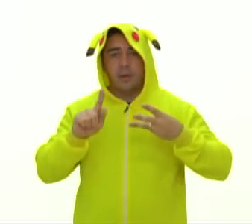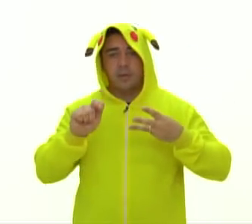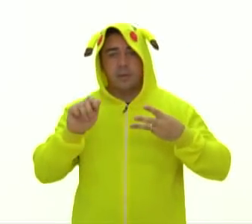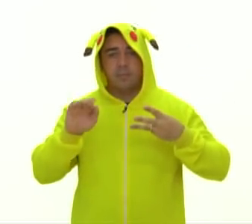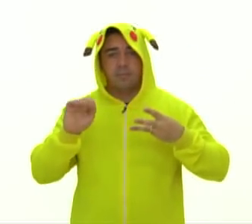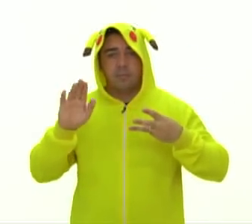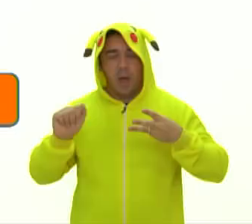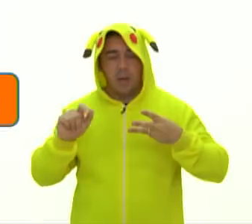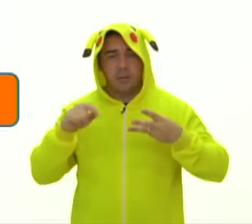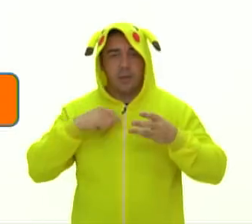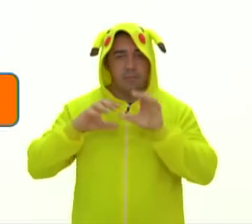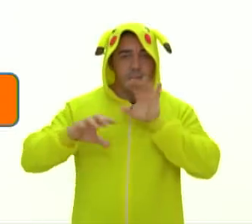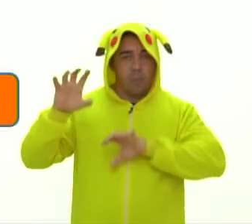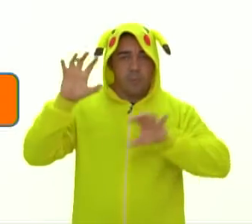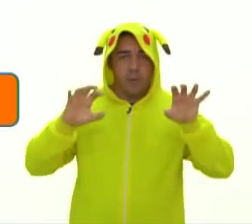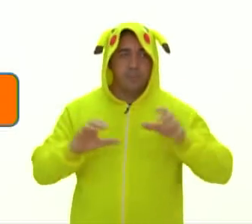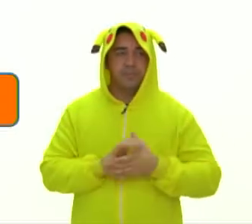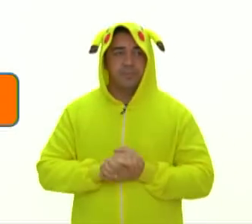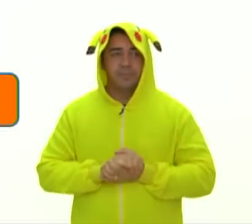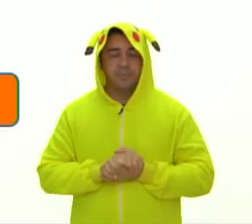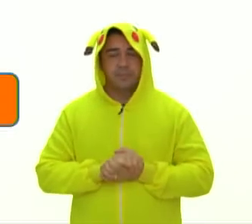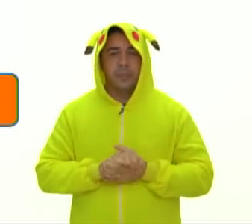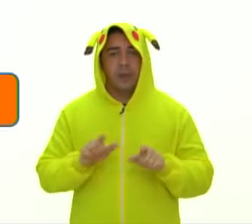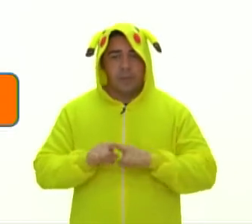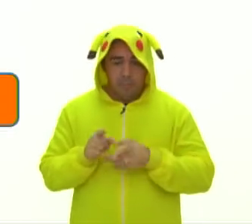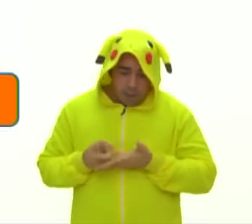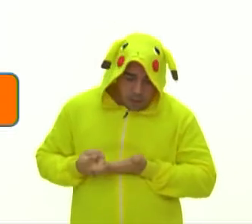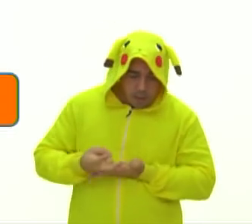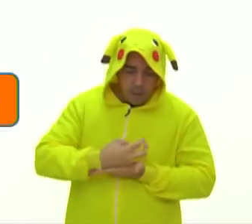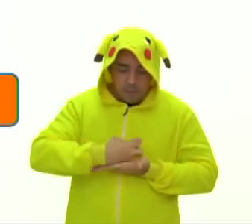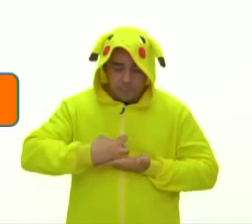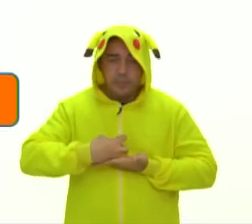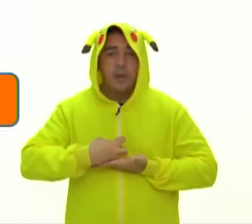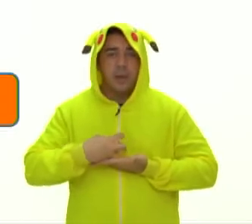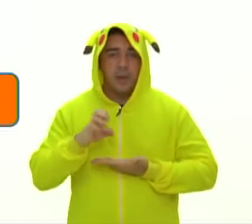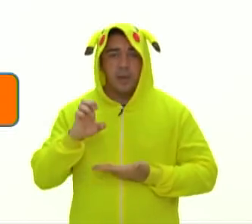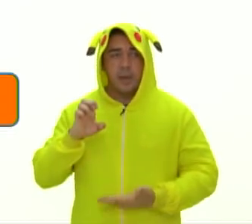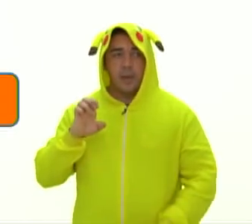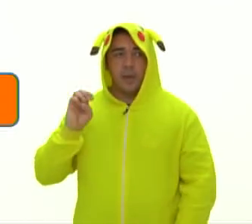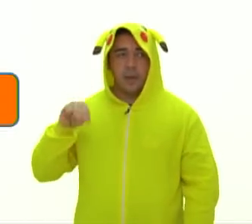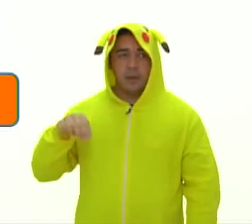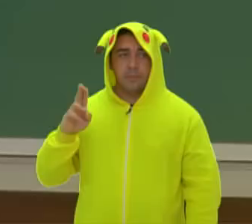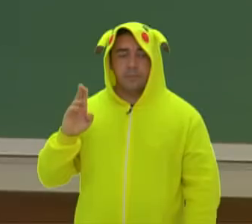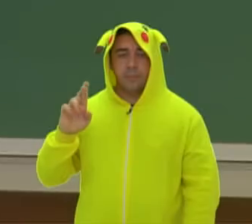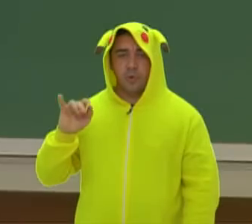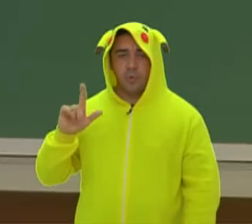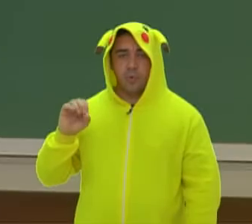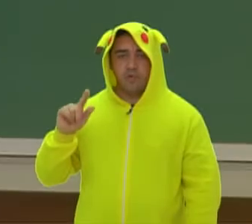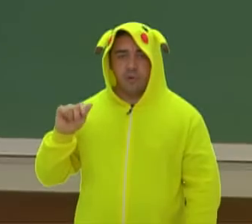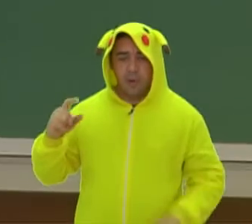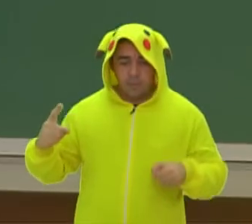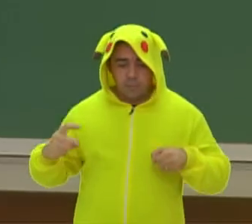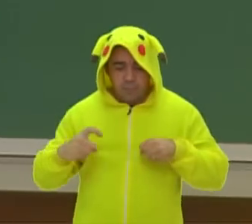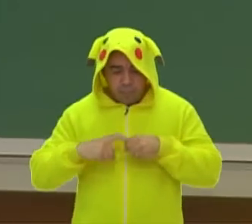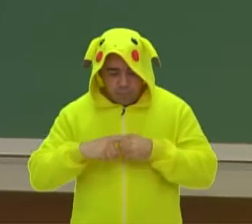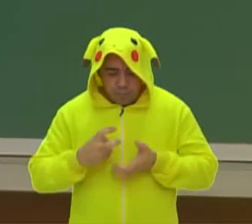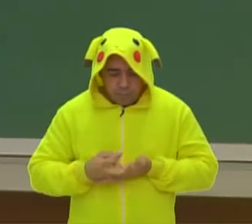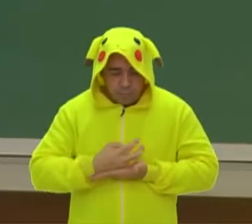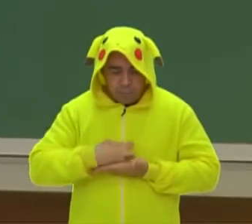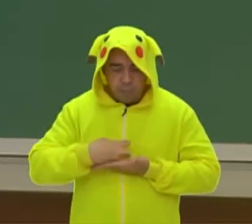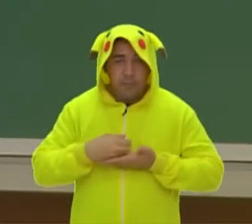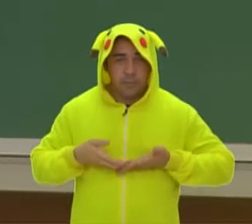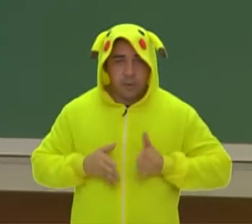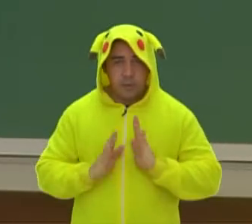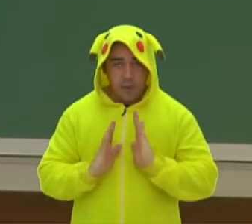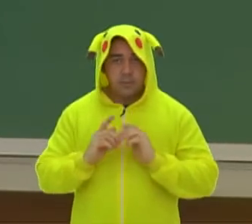seria no planeta então. O que mais? Embriologia, a comparação do desenvolvimento embrionário dos organismos. A gente viu que tem semelhanças